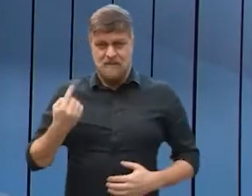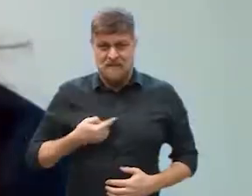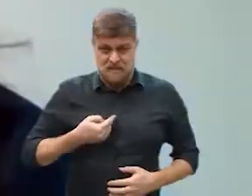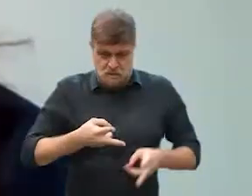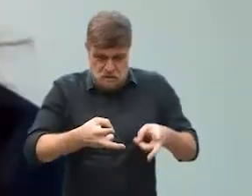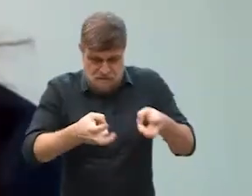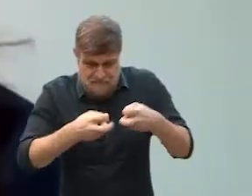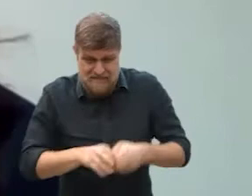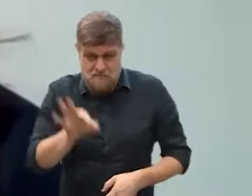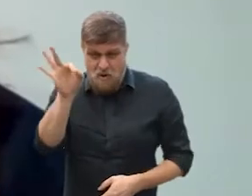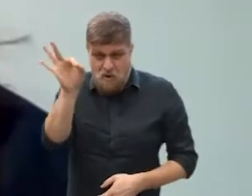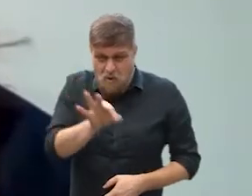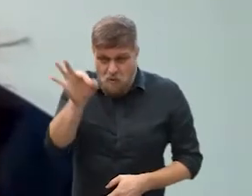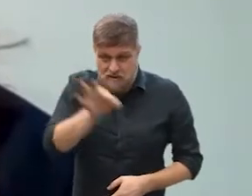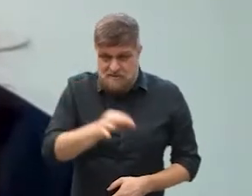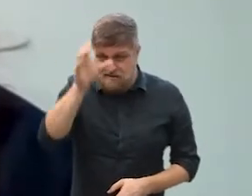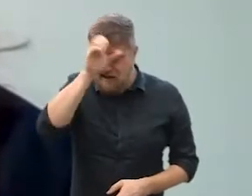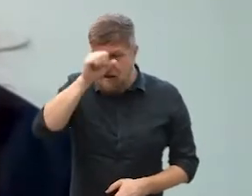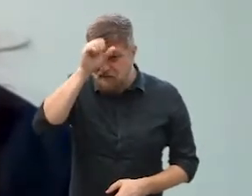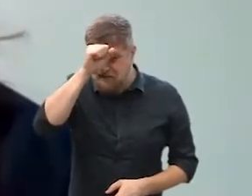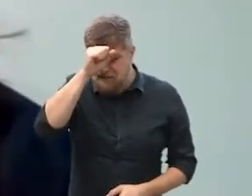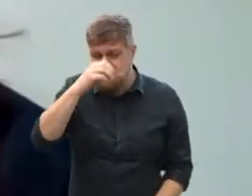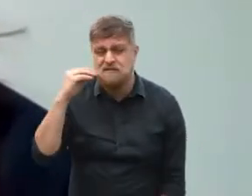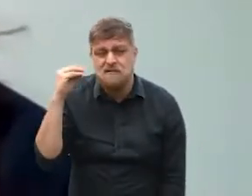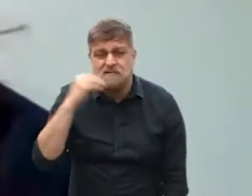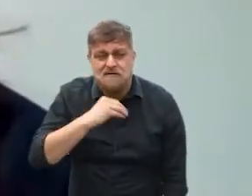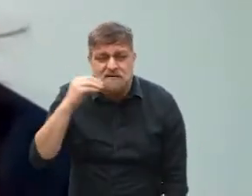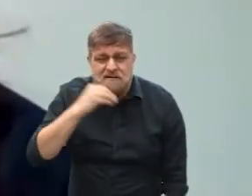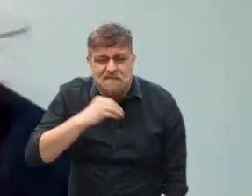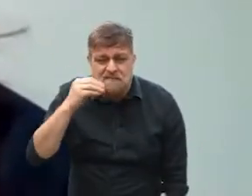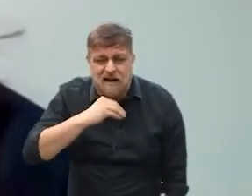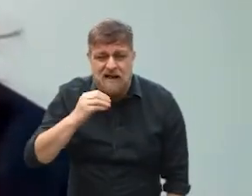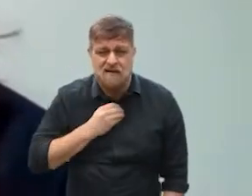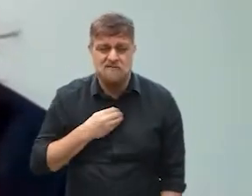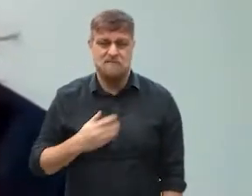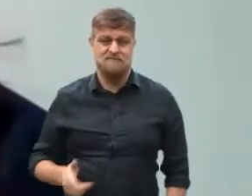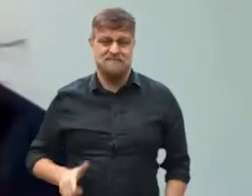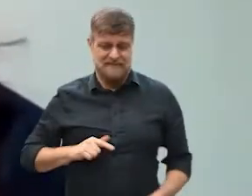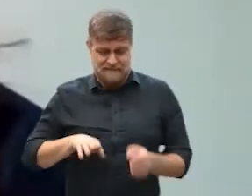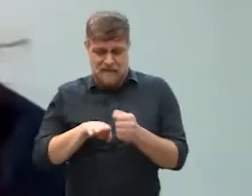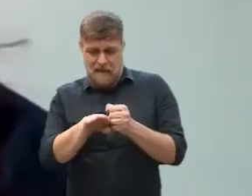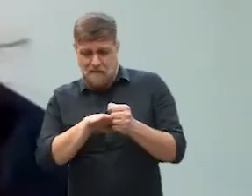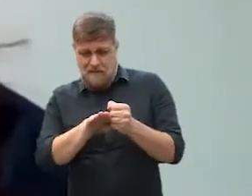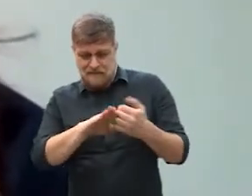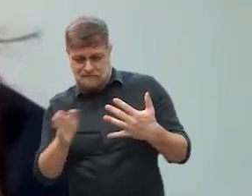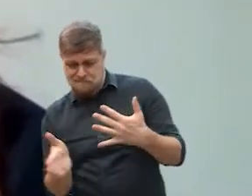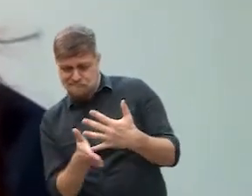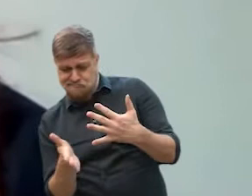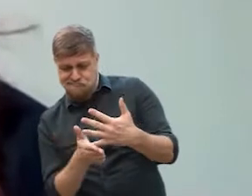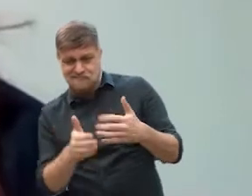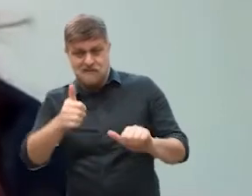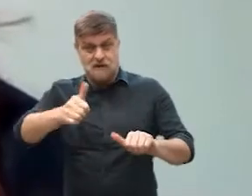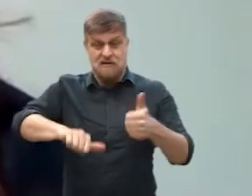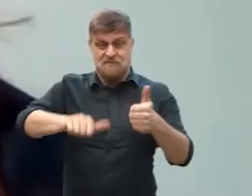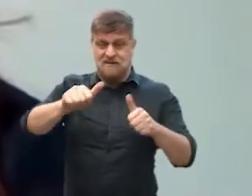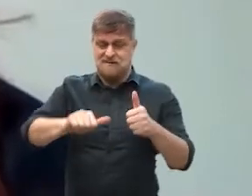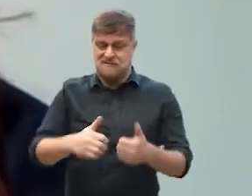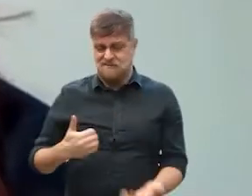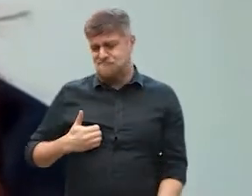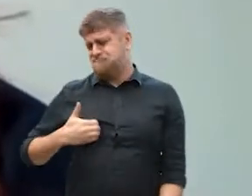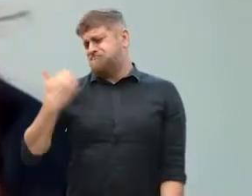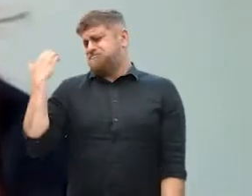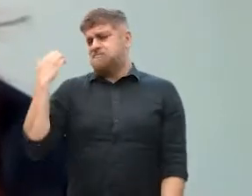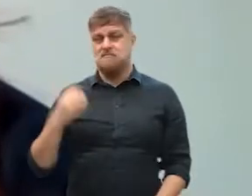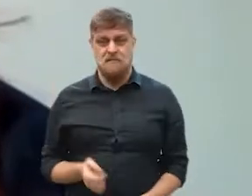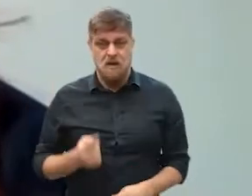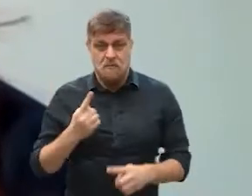índice de aprendizagem muito baixo, médias, né, de notas muito baixas nas avaliações, e isso